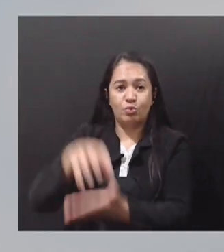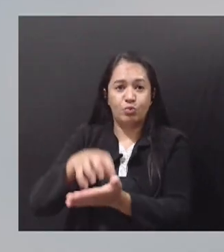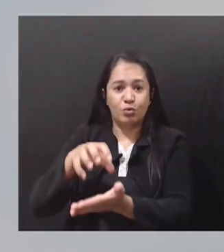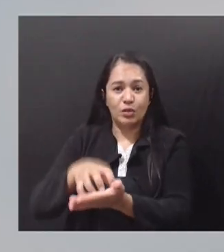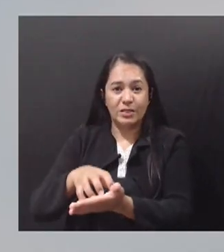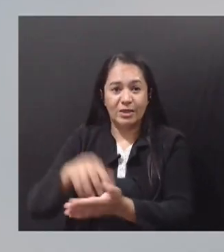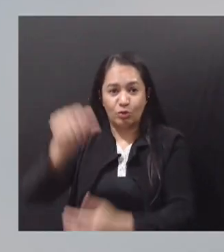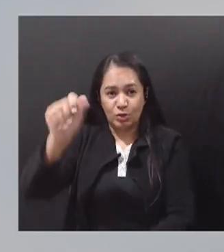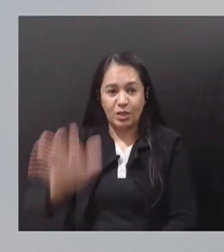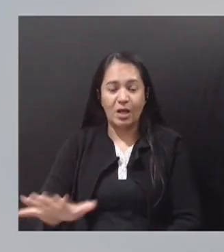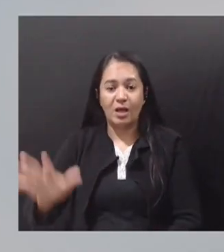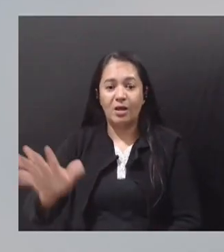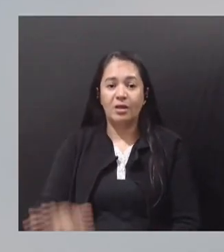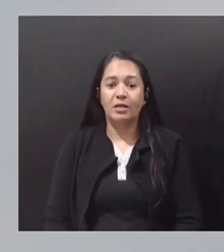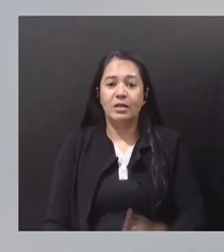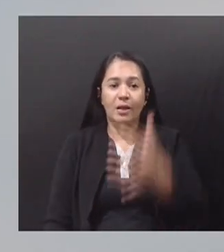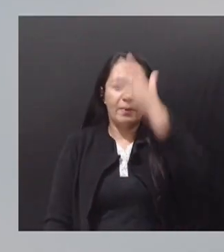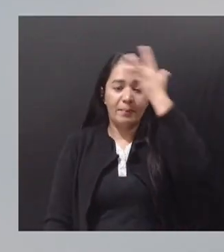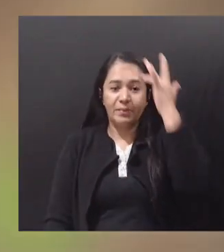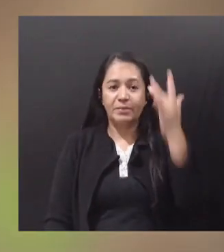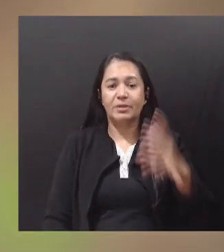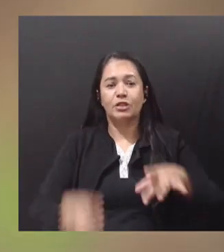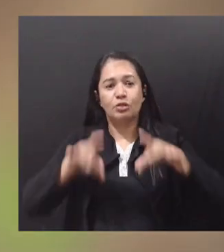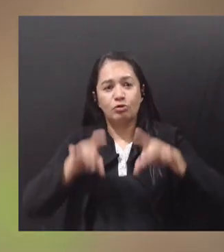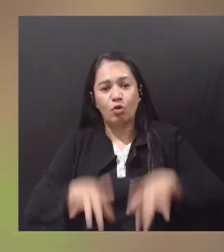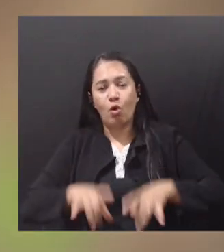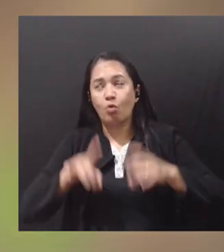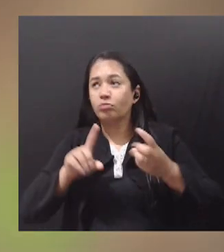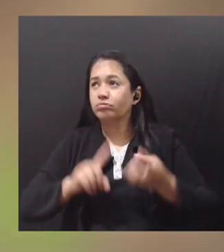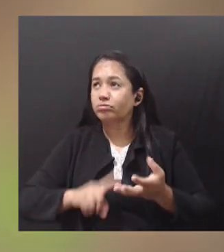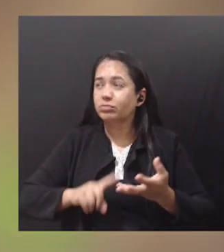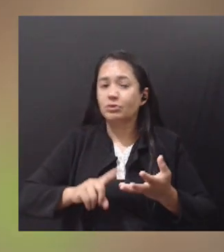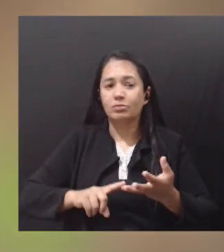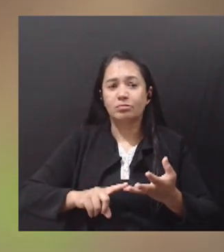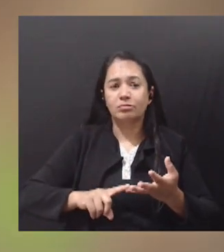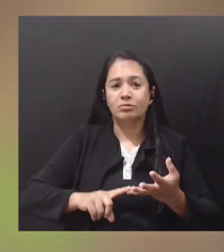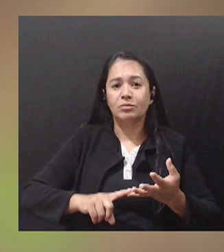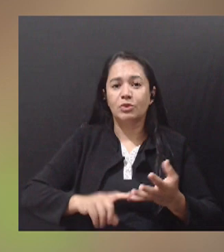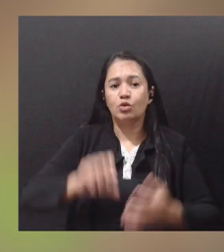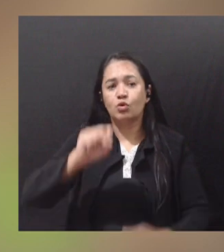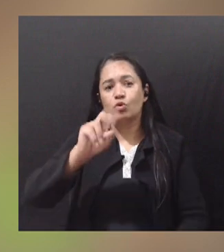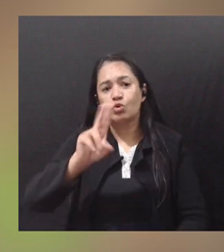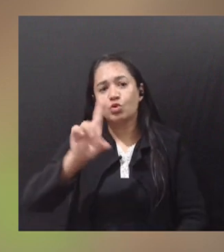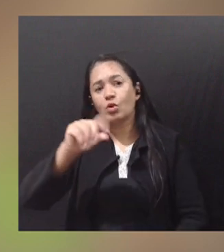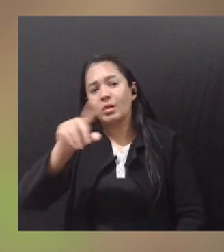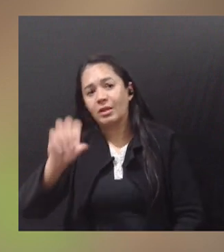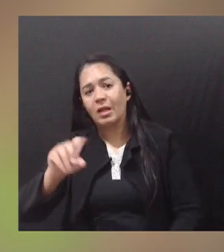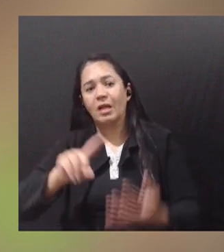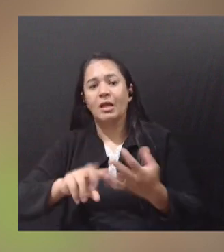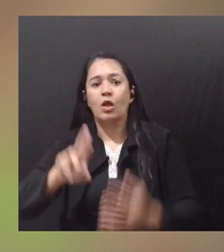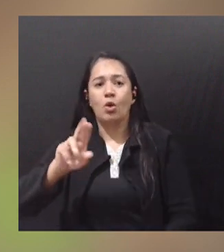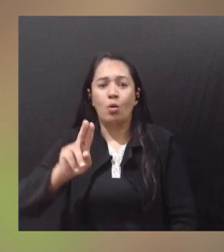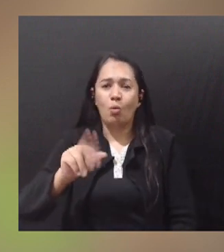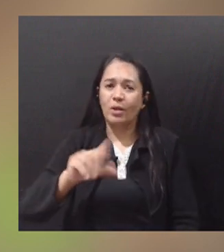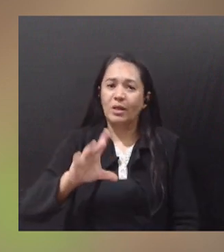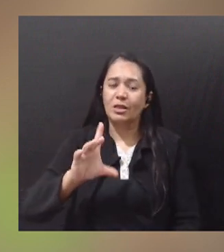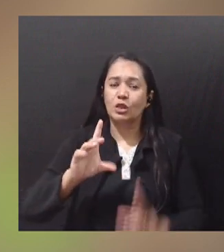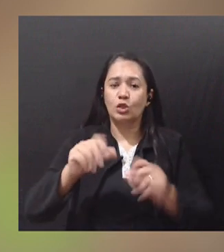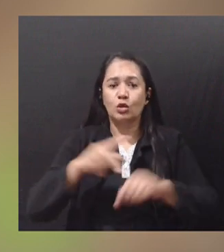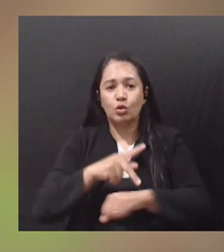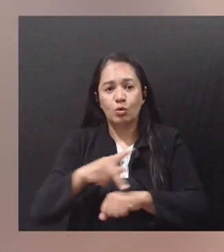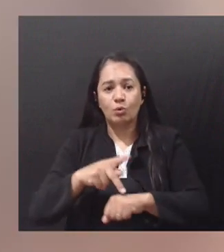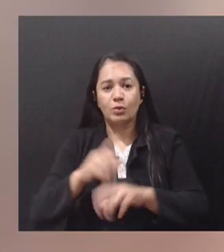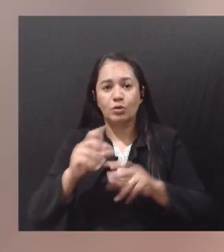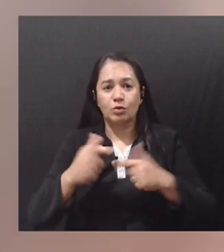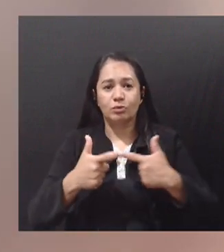ele abriga pessoas da República Democrática do Congo, do Sudão do Sul, de Ruanda, todos os países que estão em conflito. E